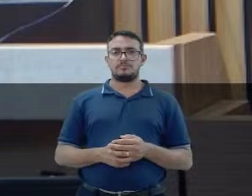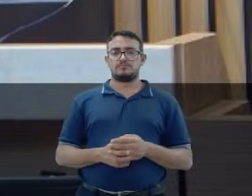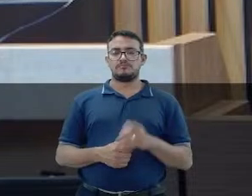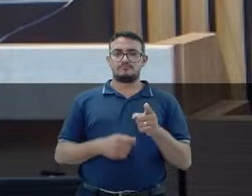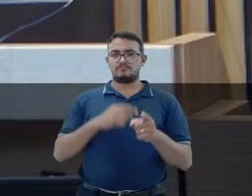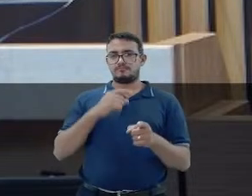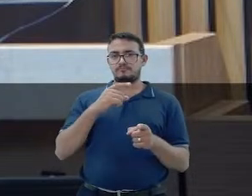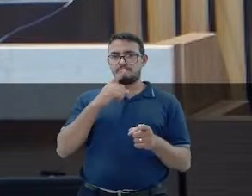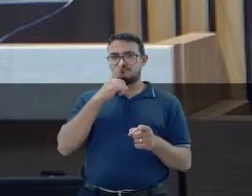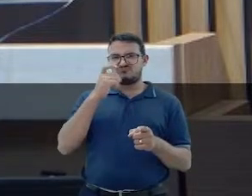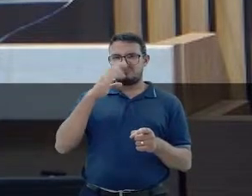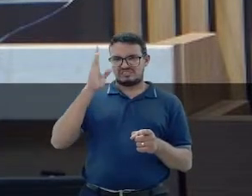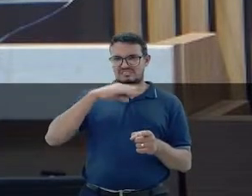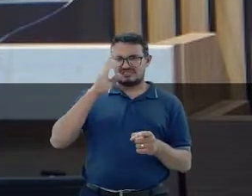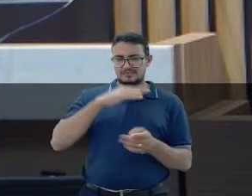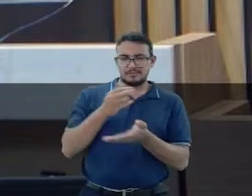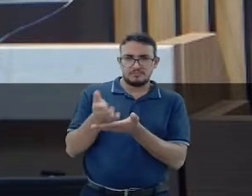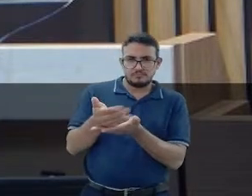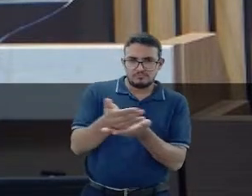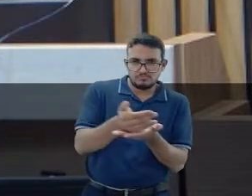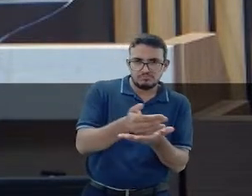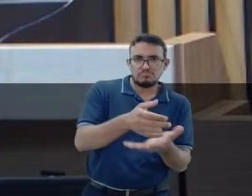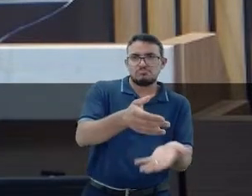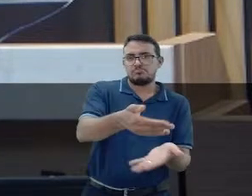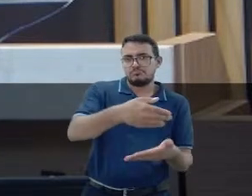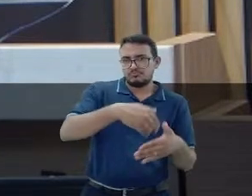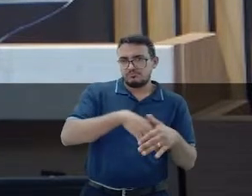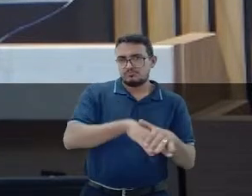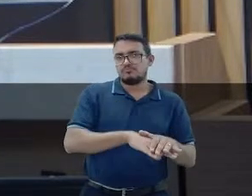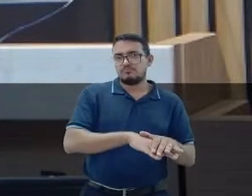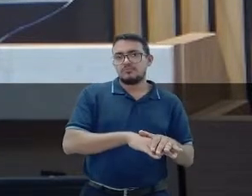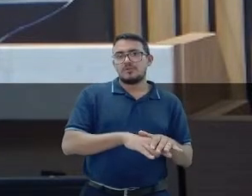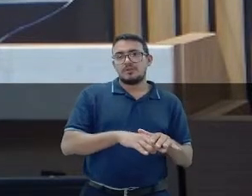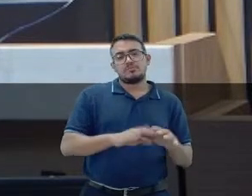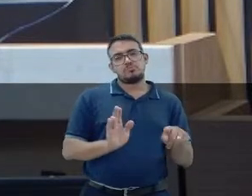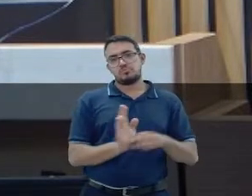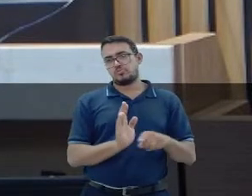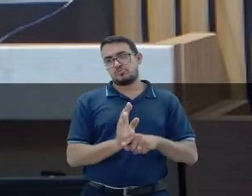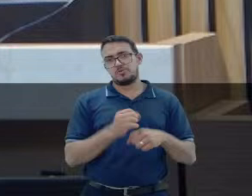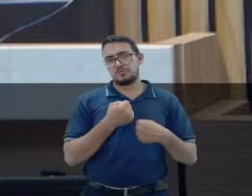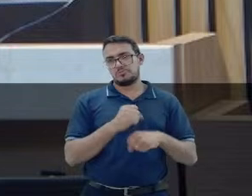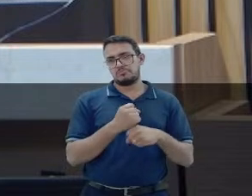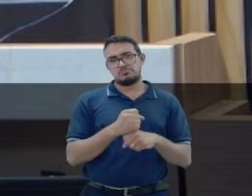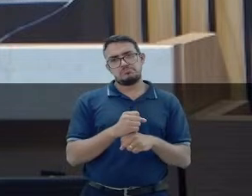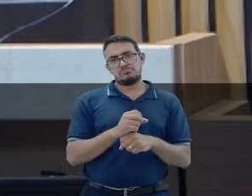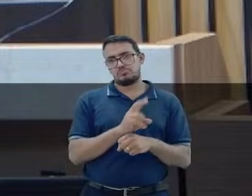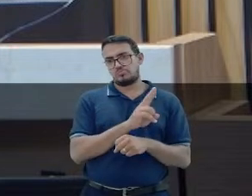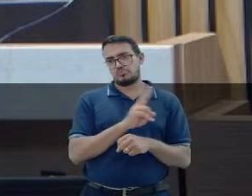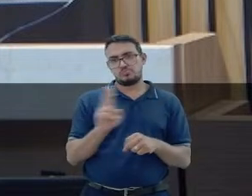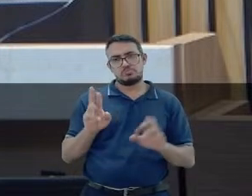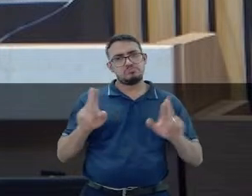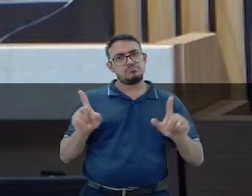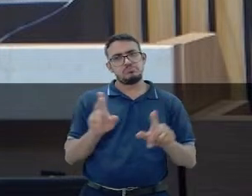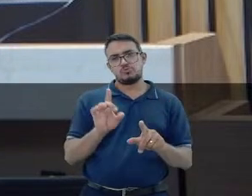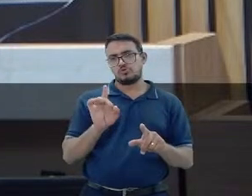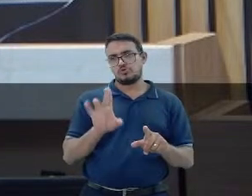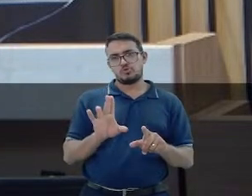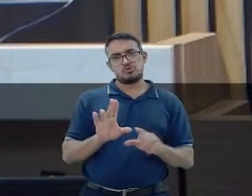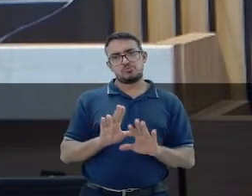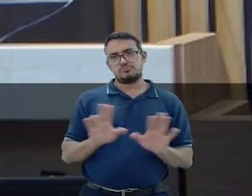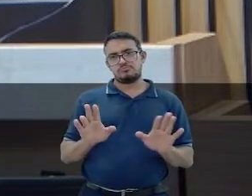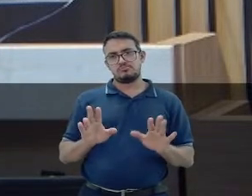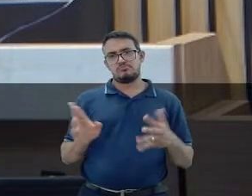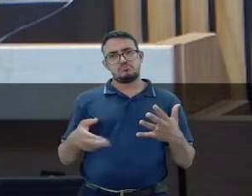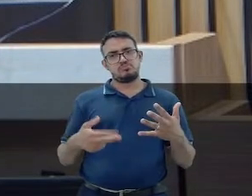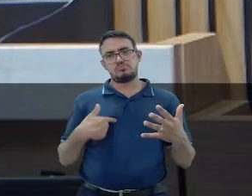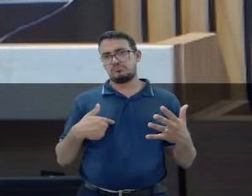resíduos e auxiliar de limpeza hospitalar. Então, eu peço vênia, eu nego provimento. É